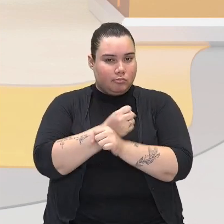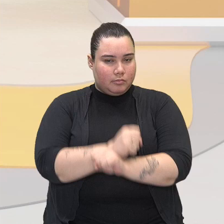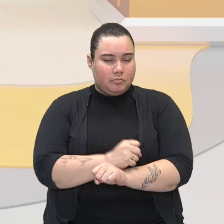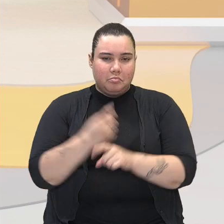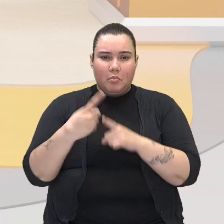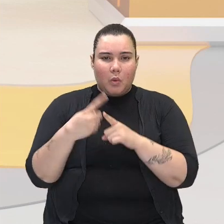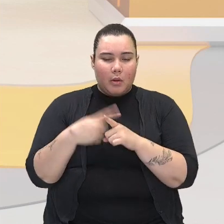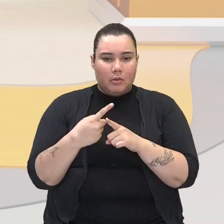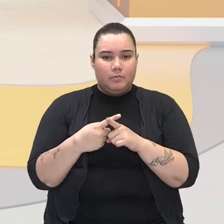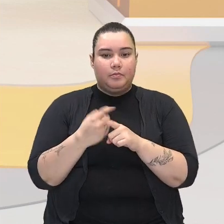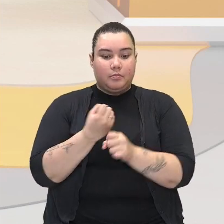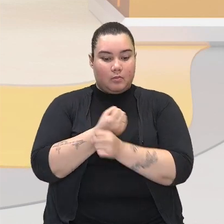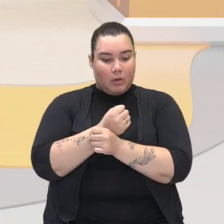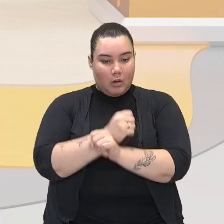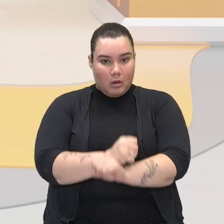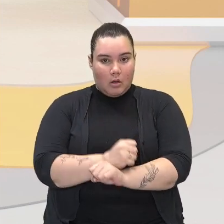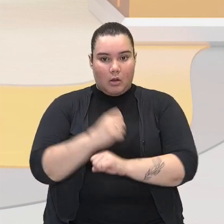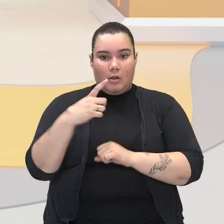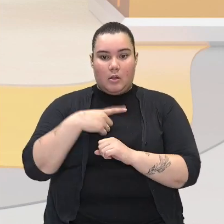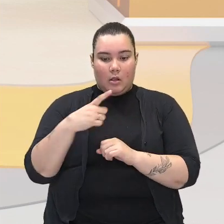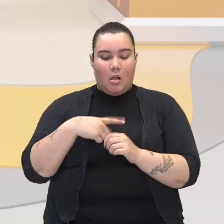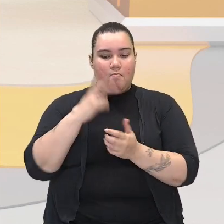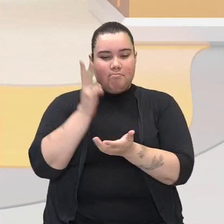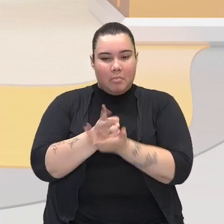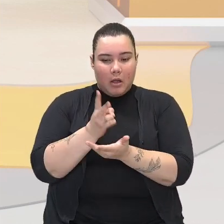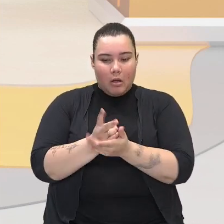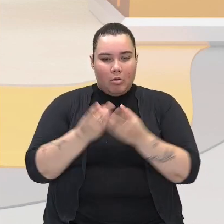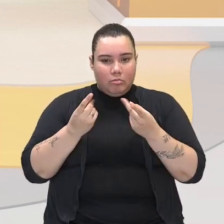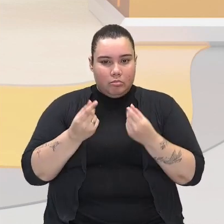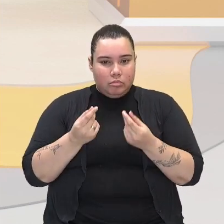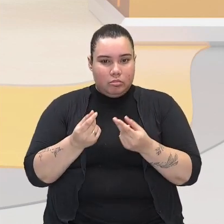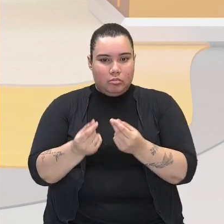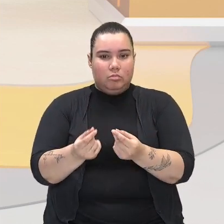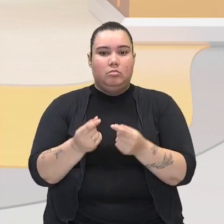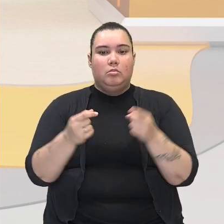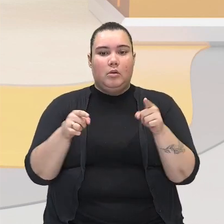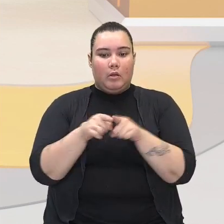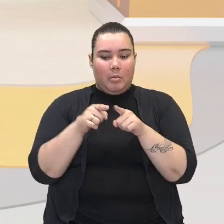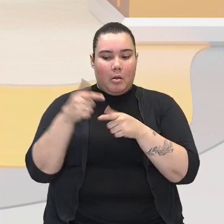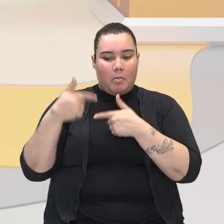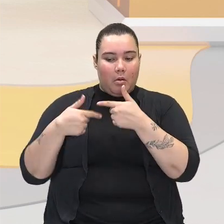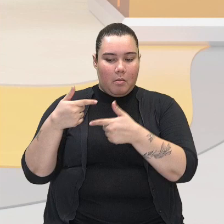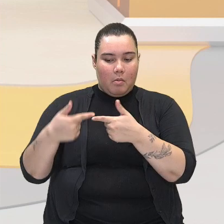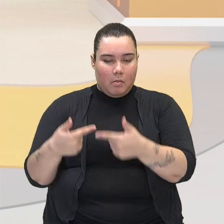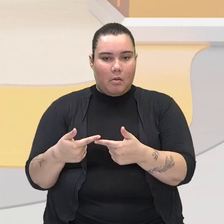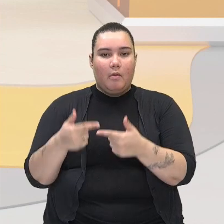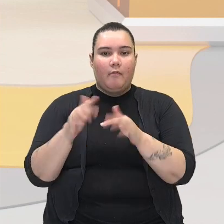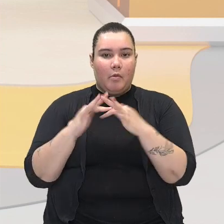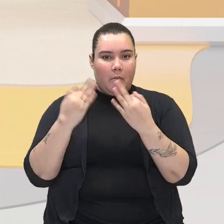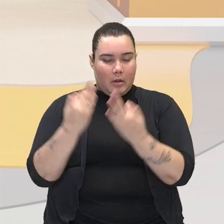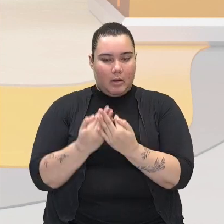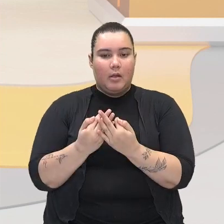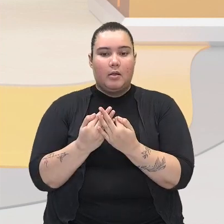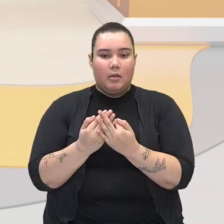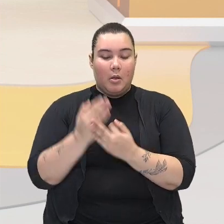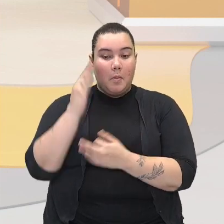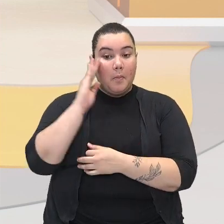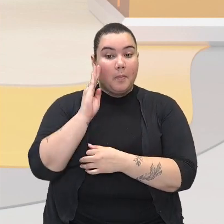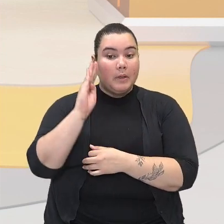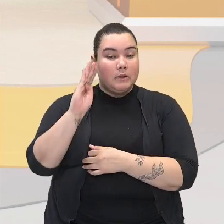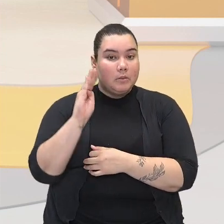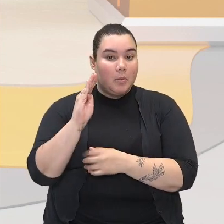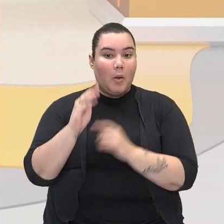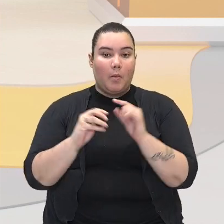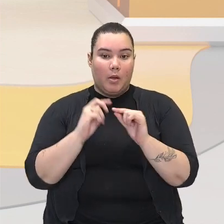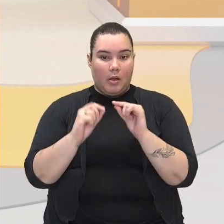uma escravidão que tinha caráter permanente, que tinha um caráter hereditário, e o principal